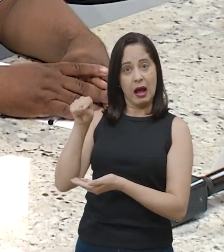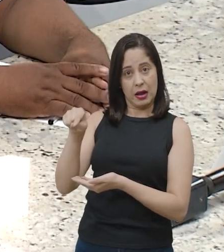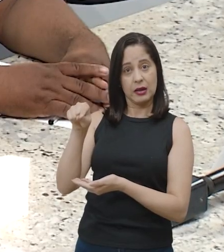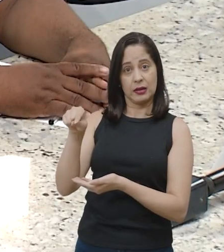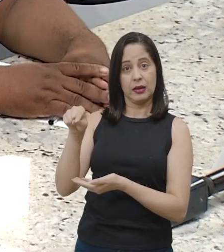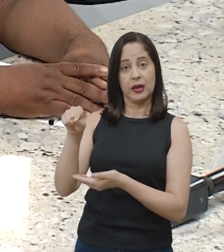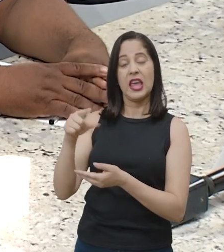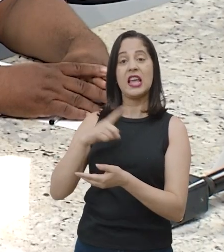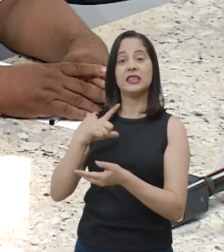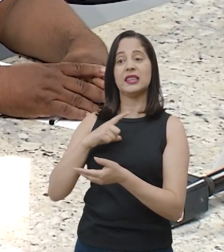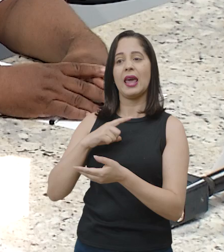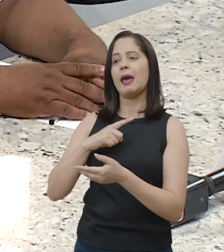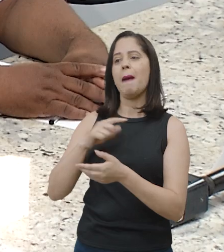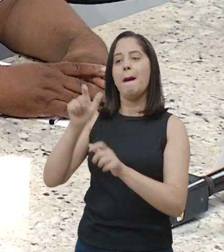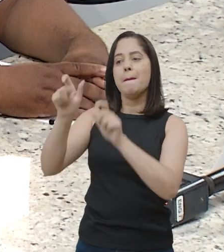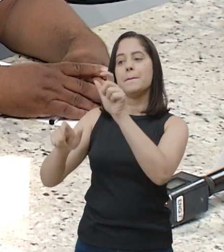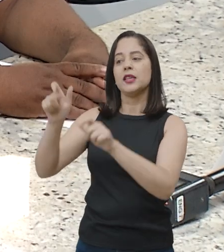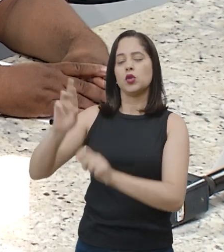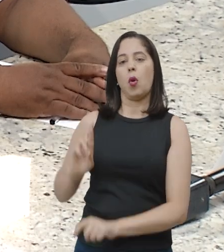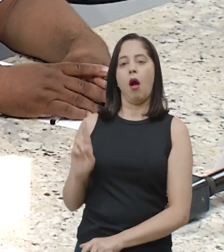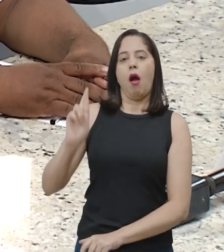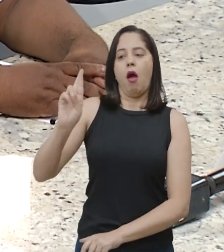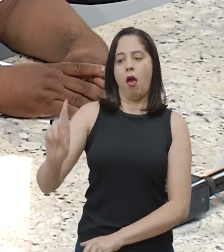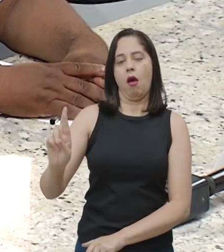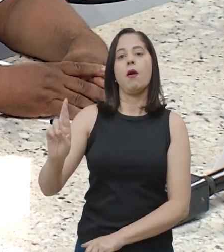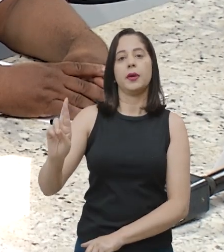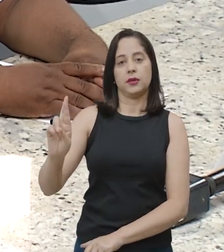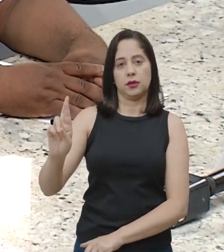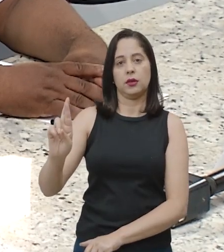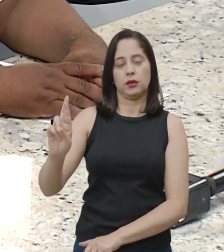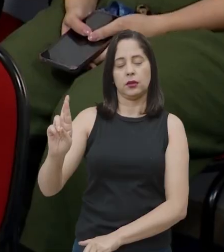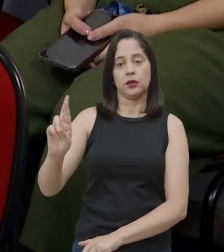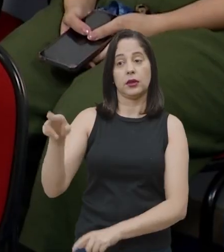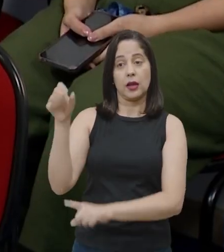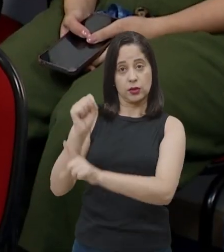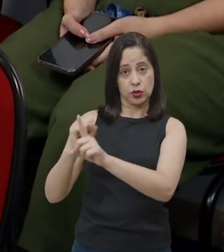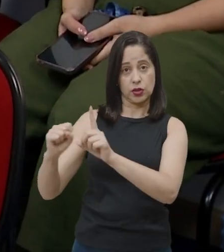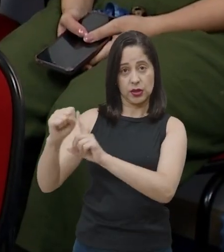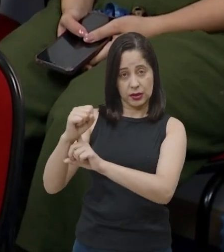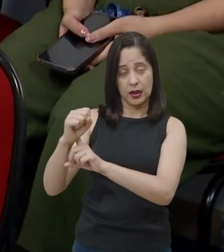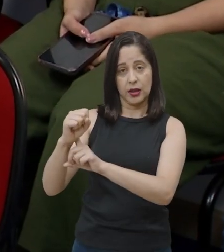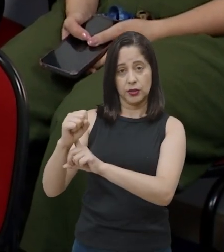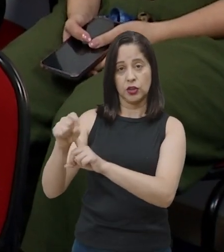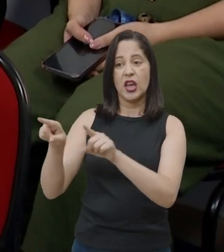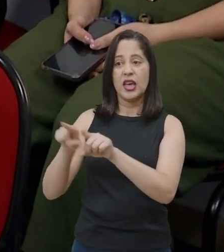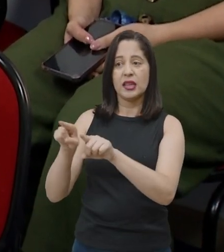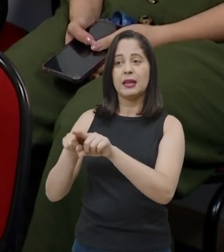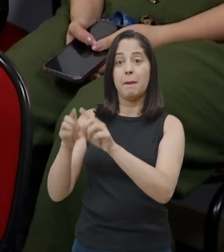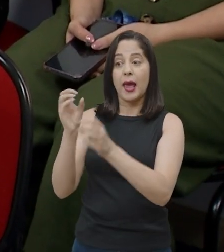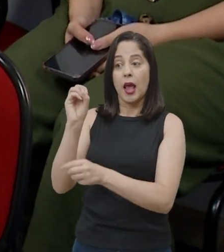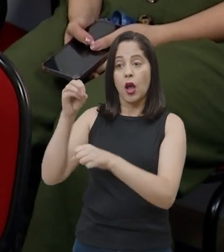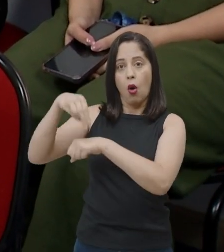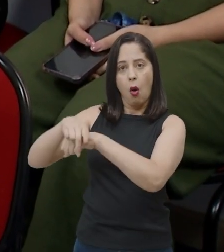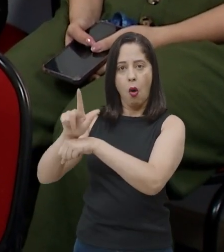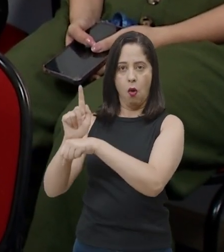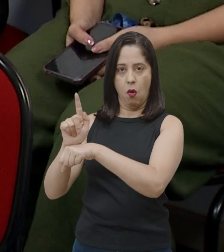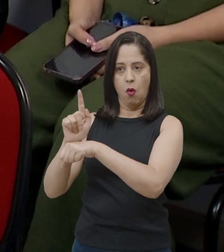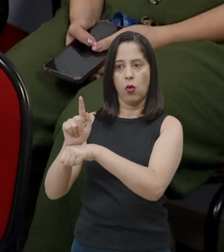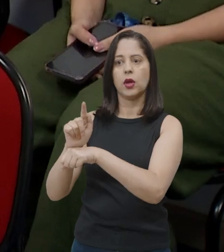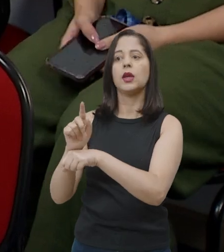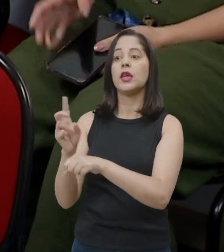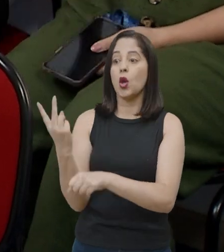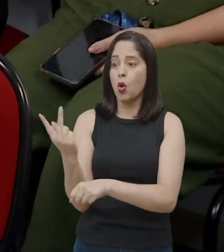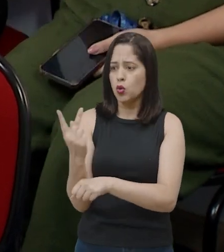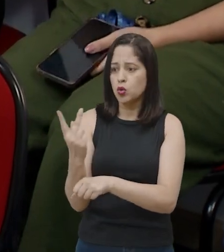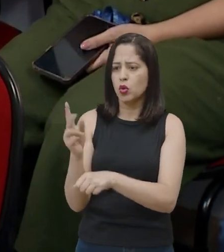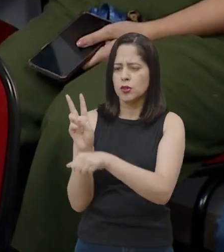órgão deliberativo, formado por representantes de entidades sociais, órgãos municipais e sociedade civil, que acompanha